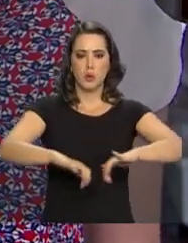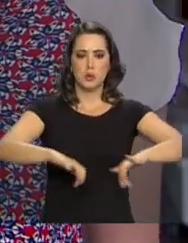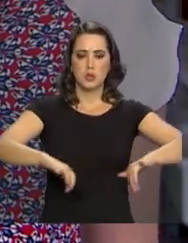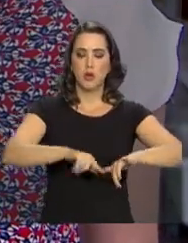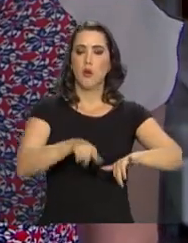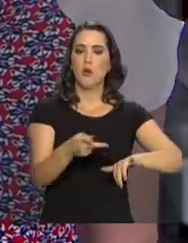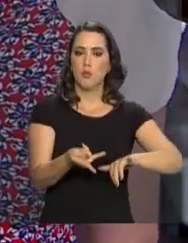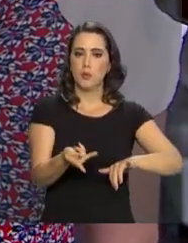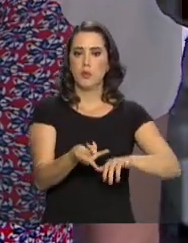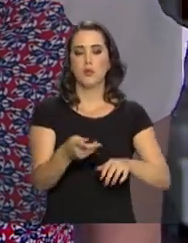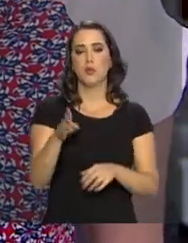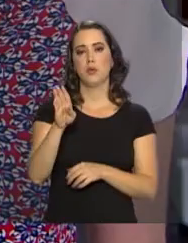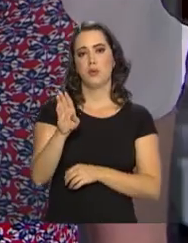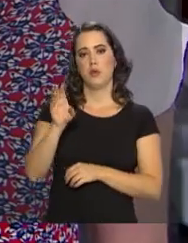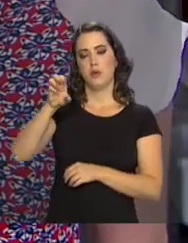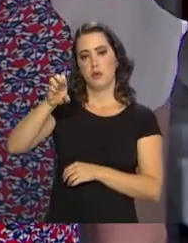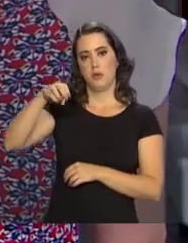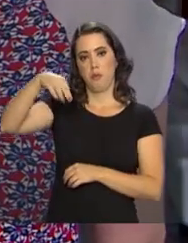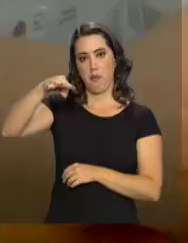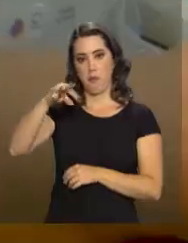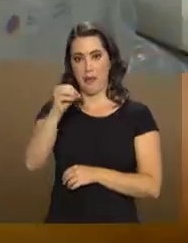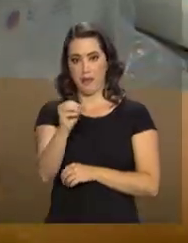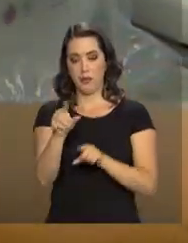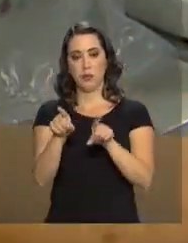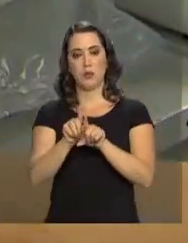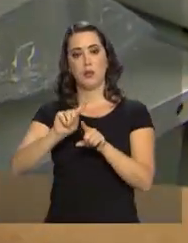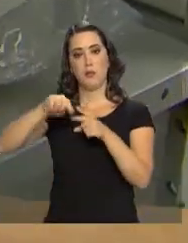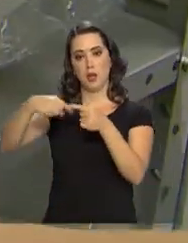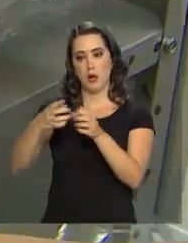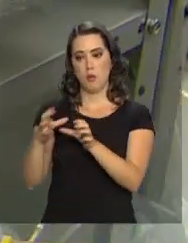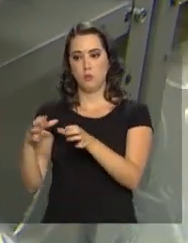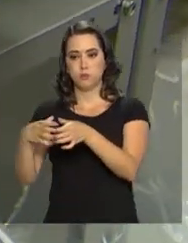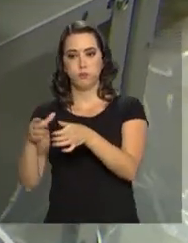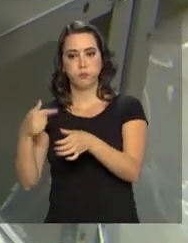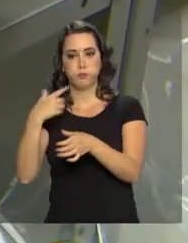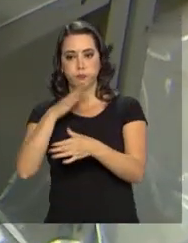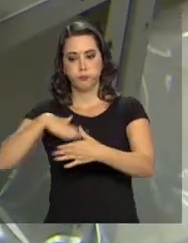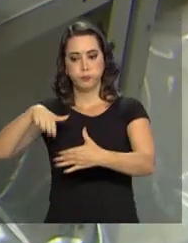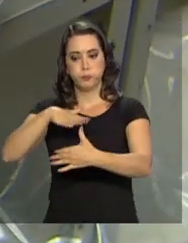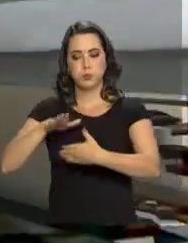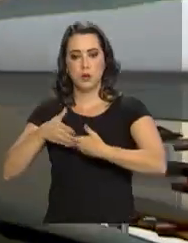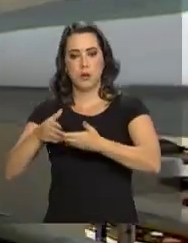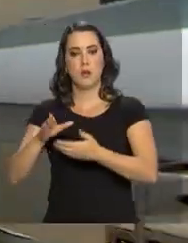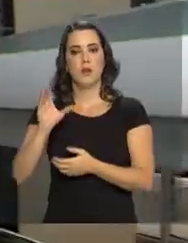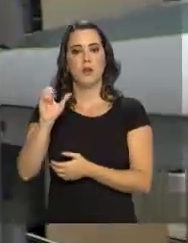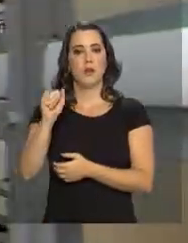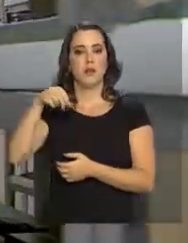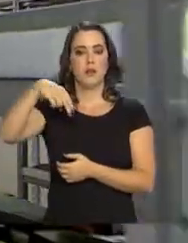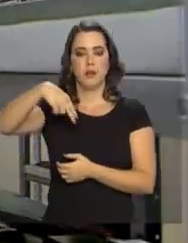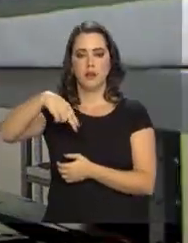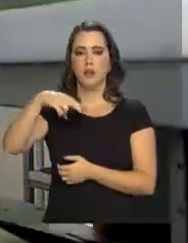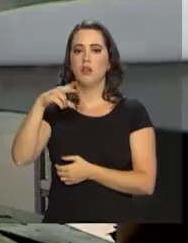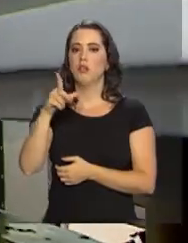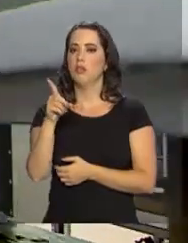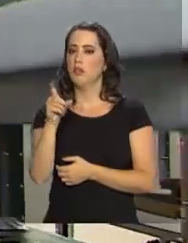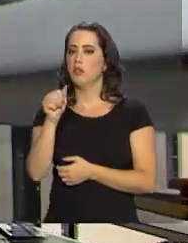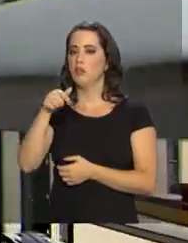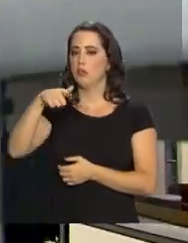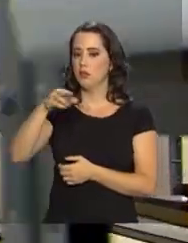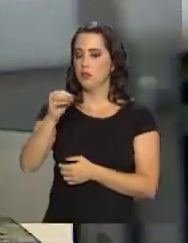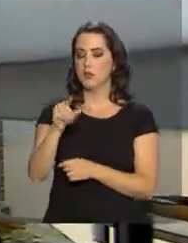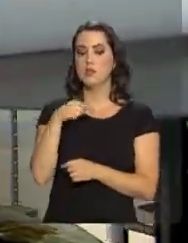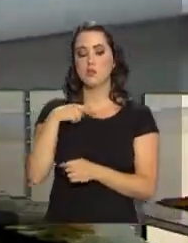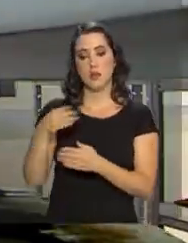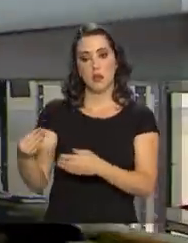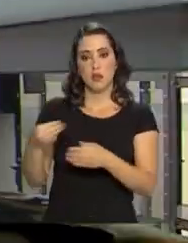buscas entre Bento Rodrigues e a barragem de Candongas. E o acervo veio para cá para ser